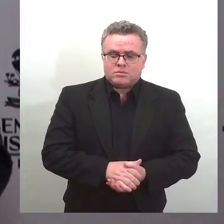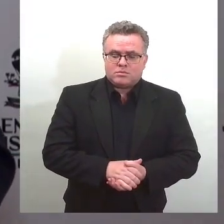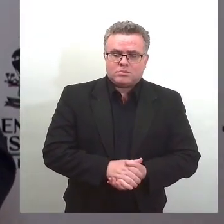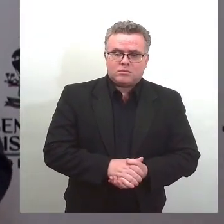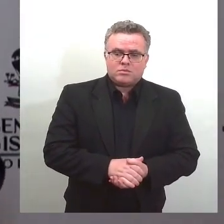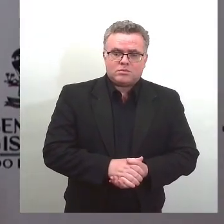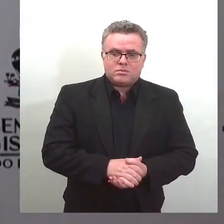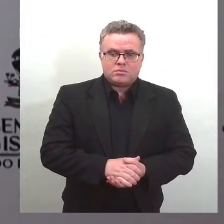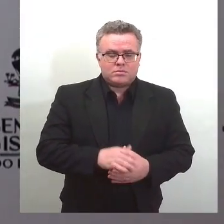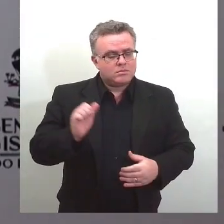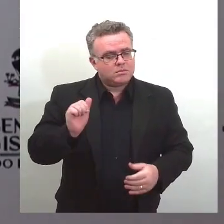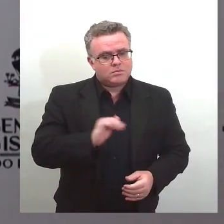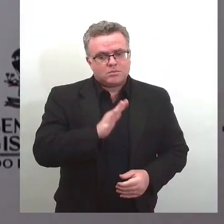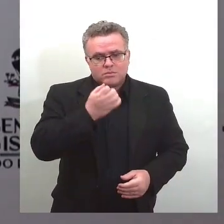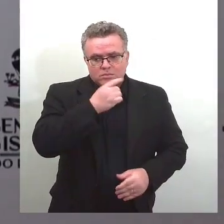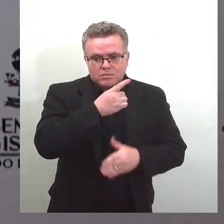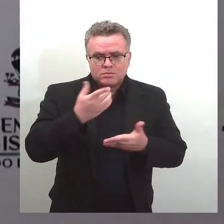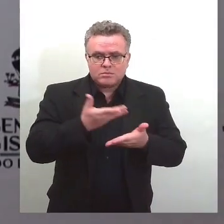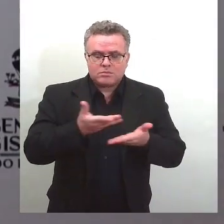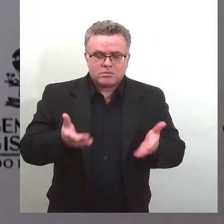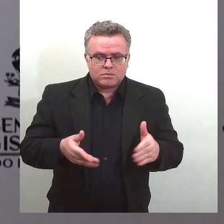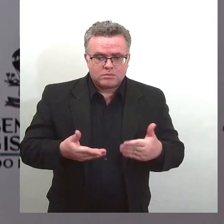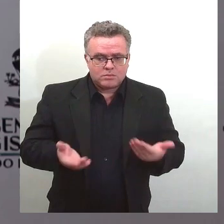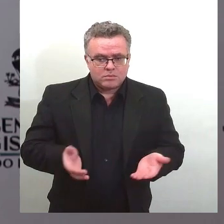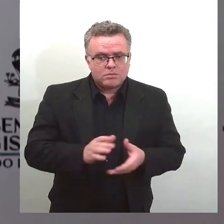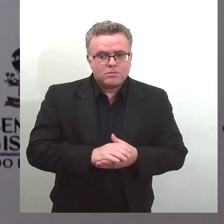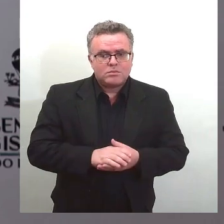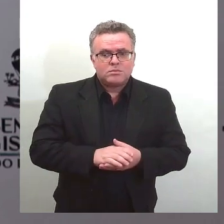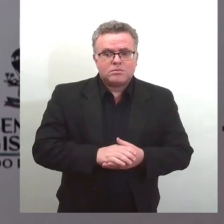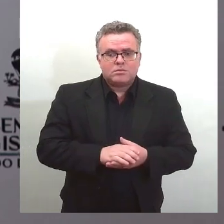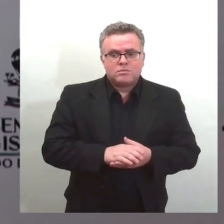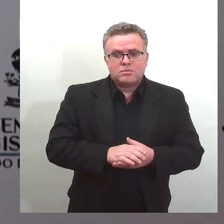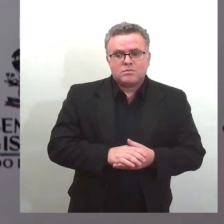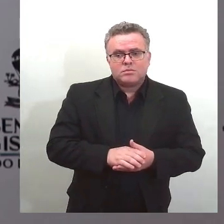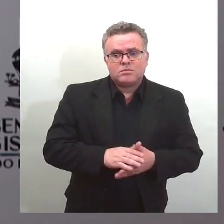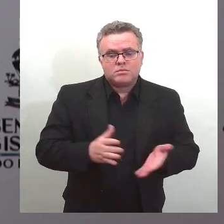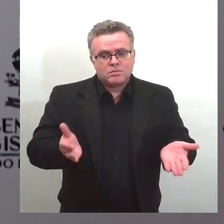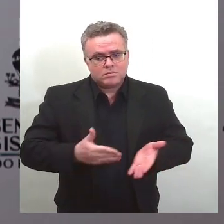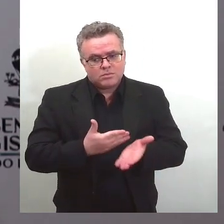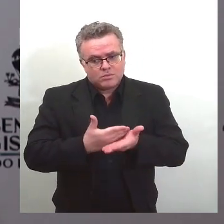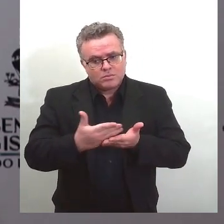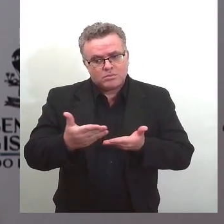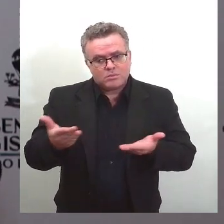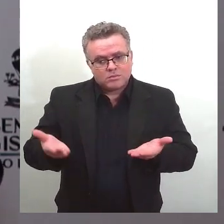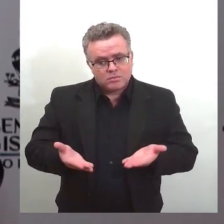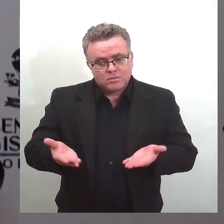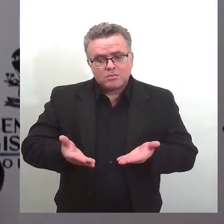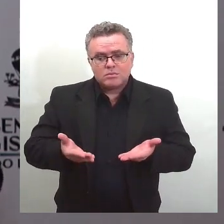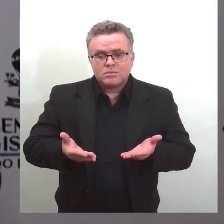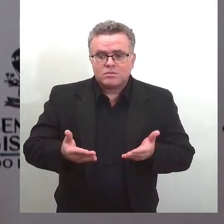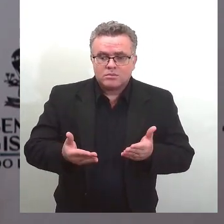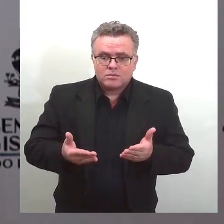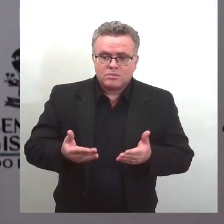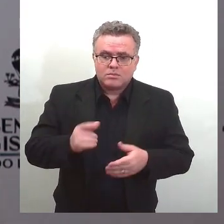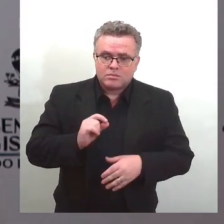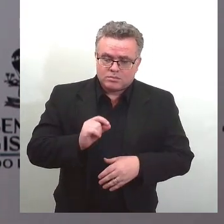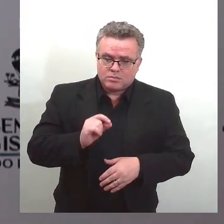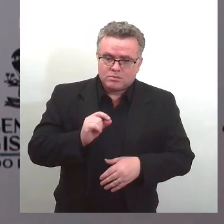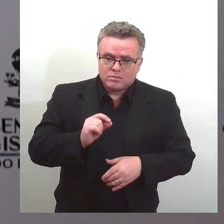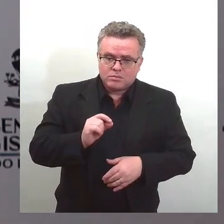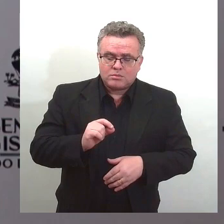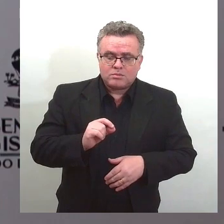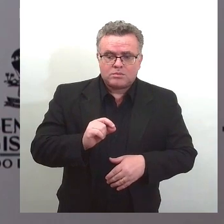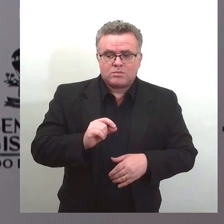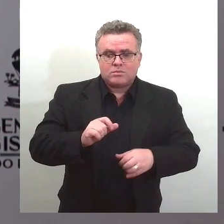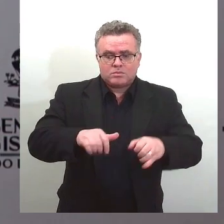Olá, muito bom dia. Sejam todos muito bem-vindos a essa primeira edição do plenário neste dia